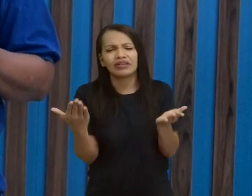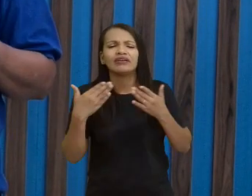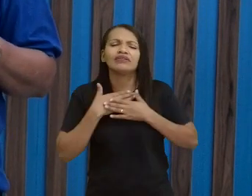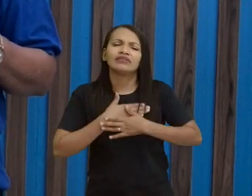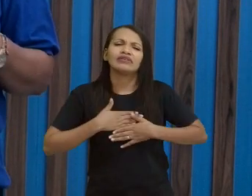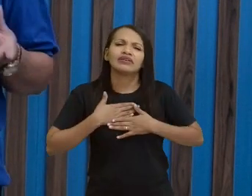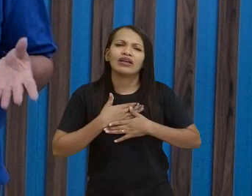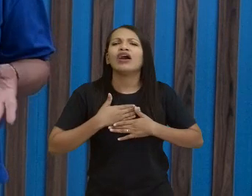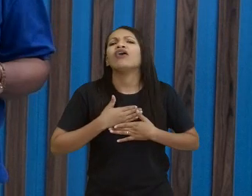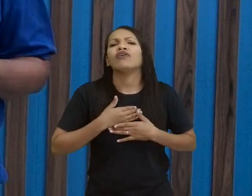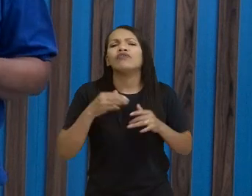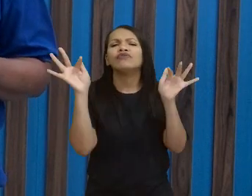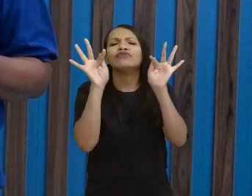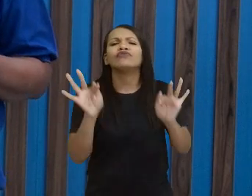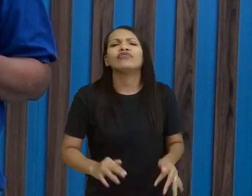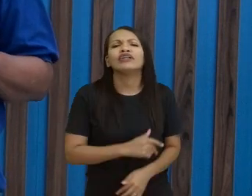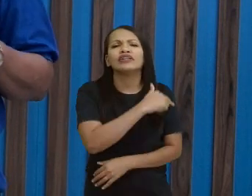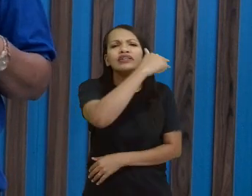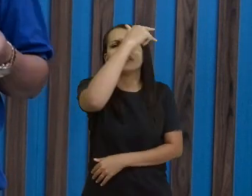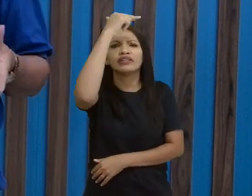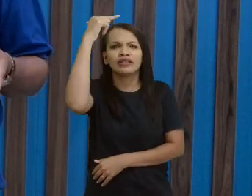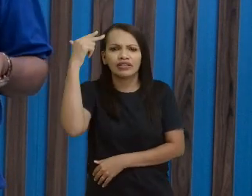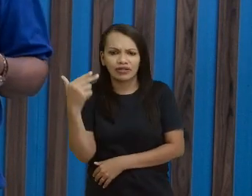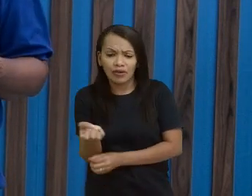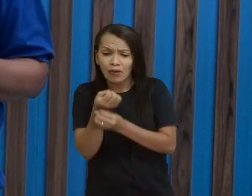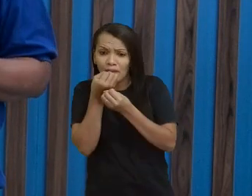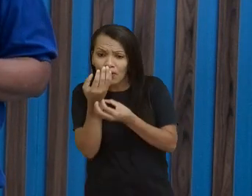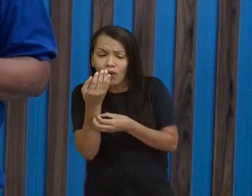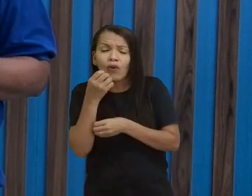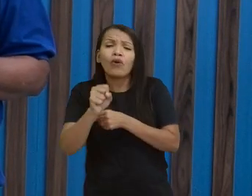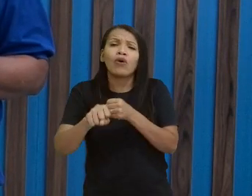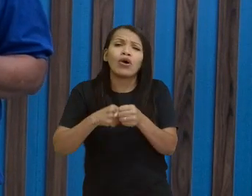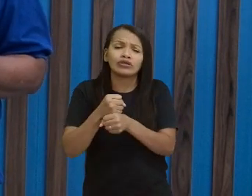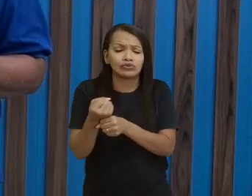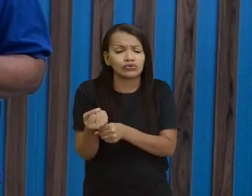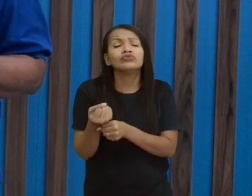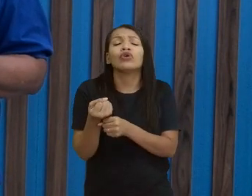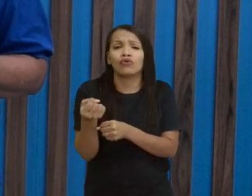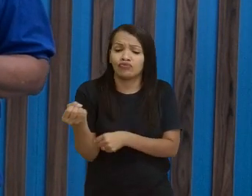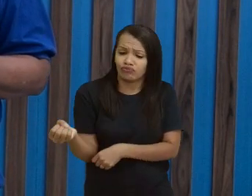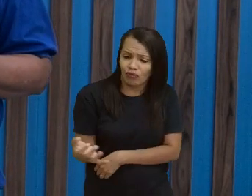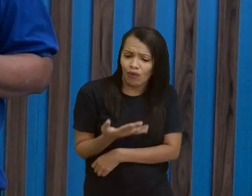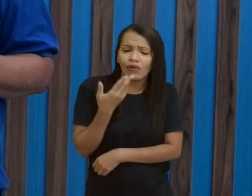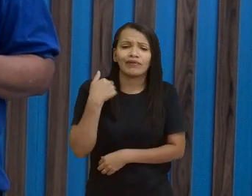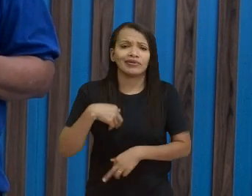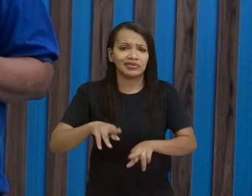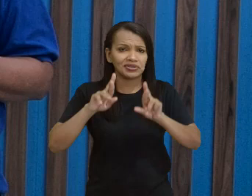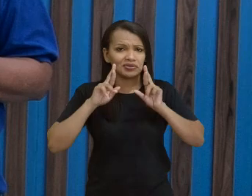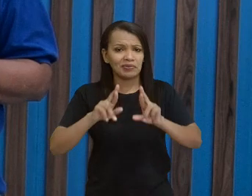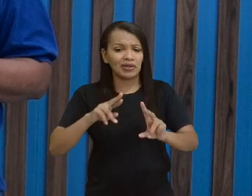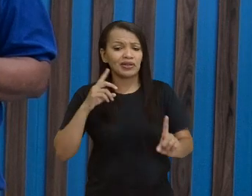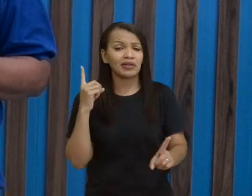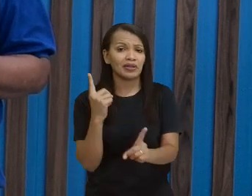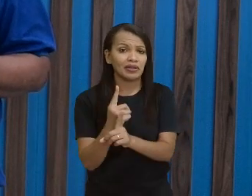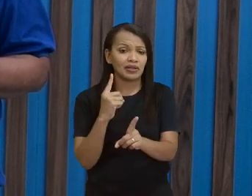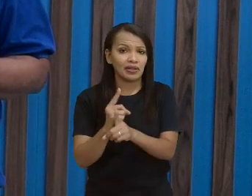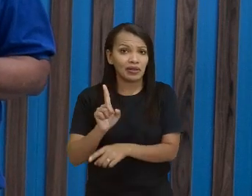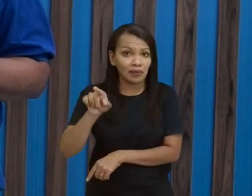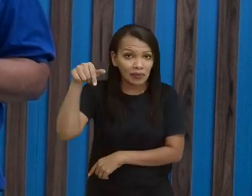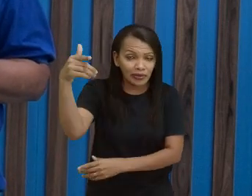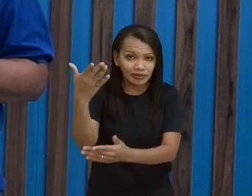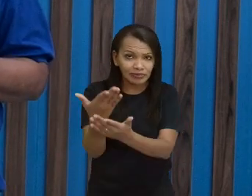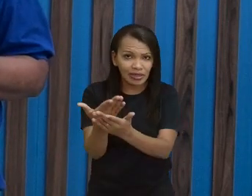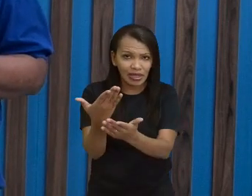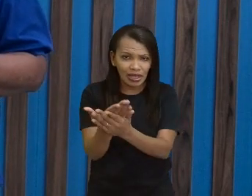desejo um Feliz Natal e um bom Ano Novo para vocês, tá bom? E espero encontrá-los na próxima